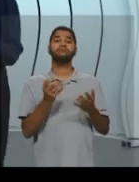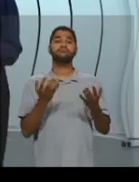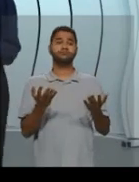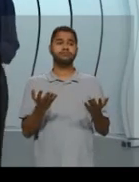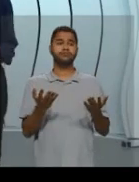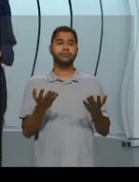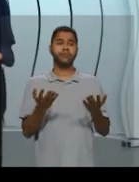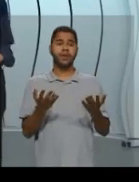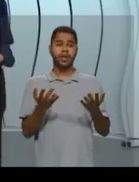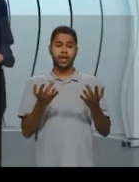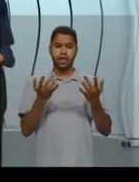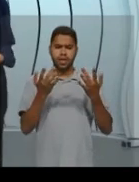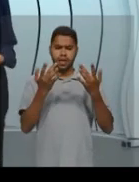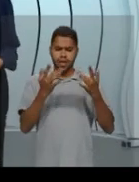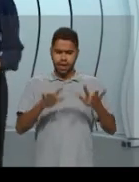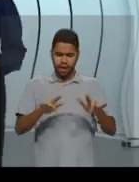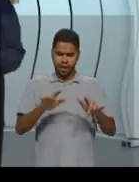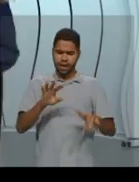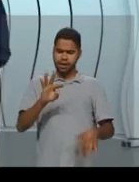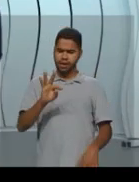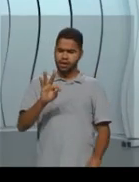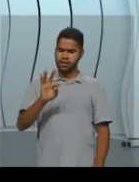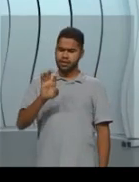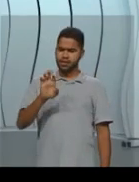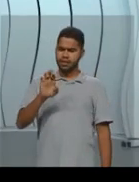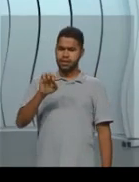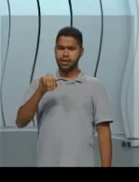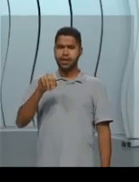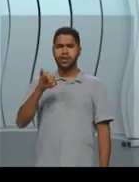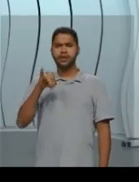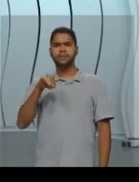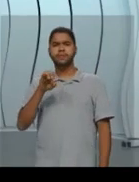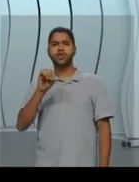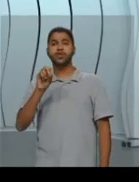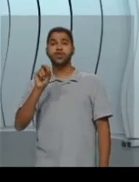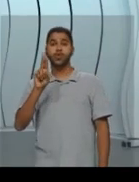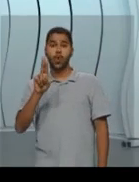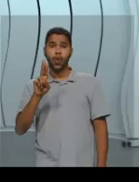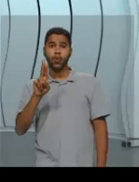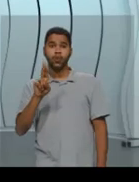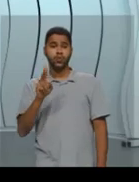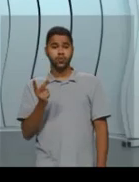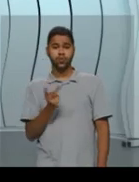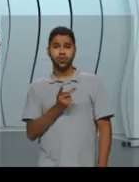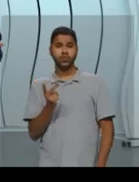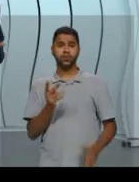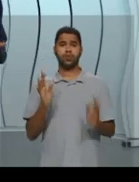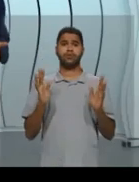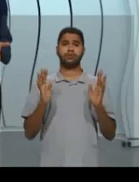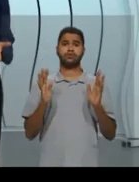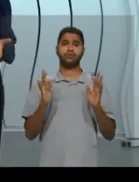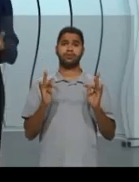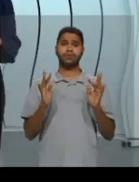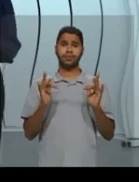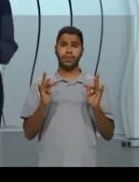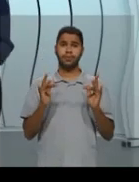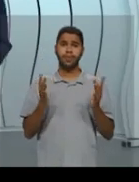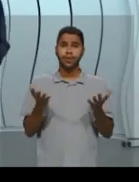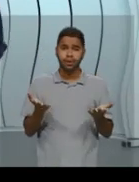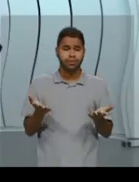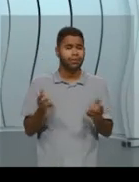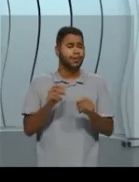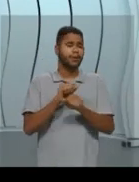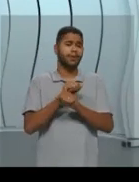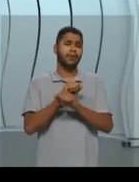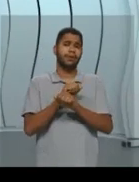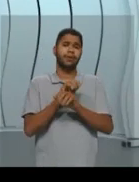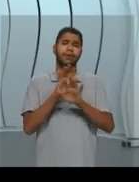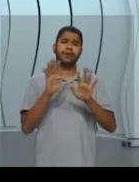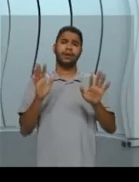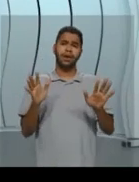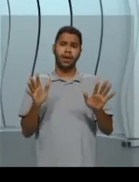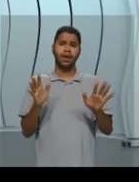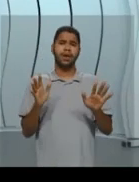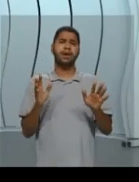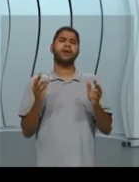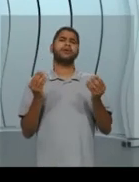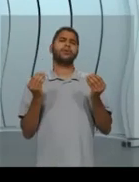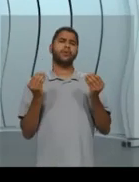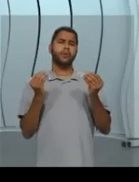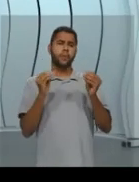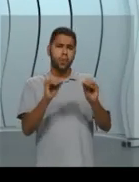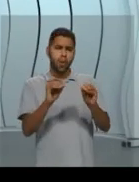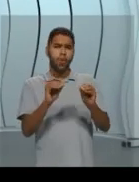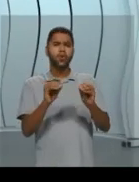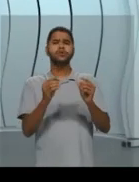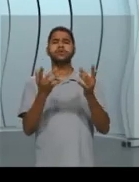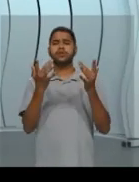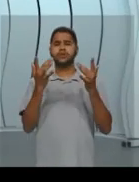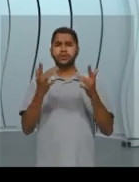dessa palavra terminou, que Fernanda namorava com Mariano. Tá claro aqui, colocou que ela terminou